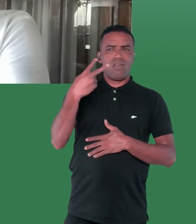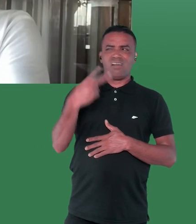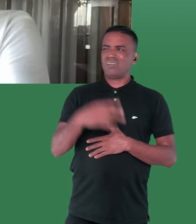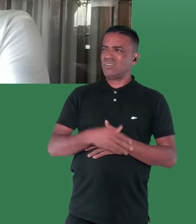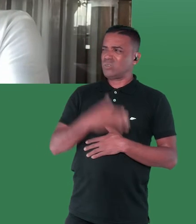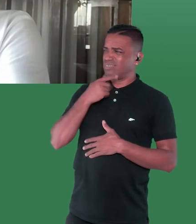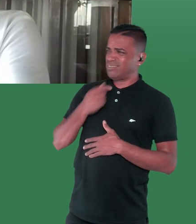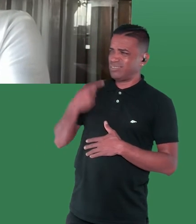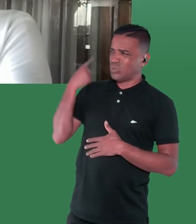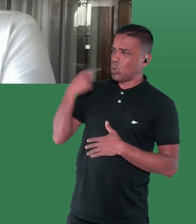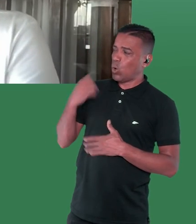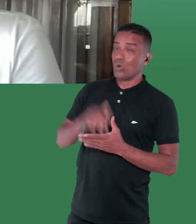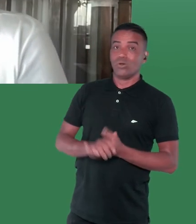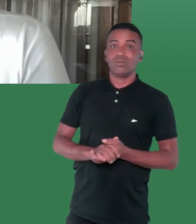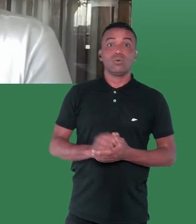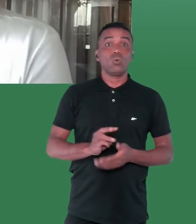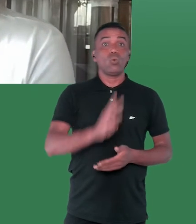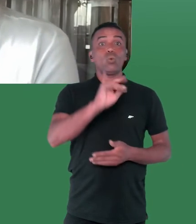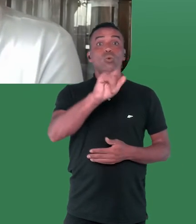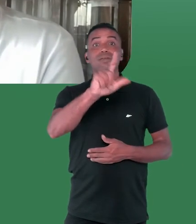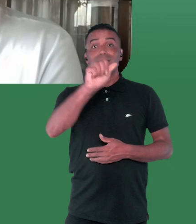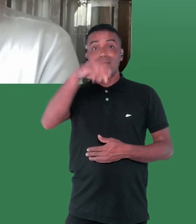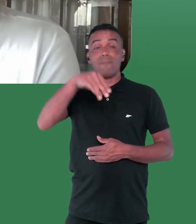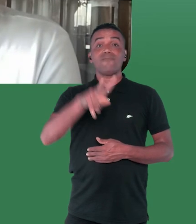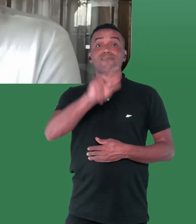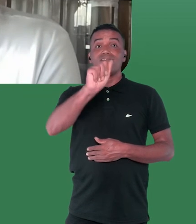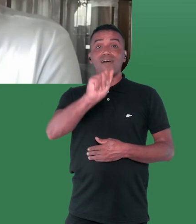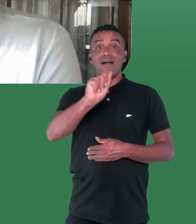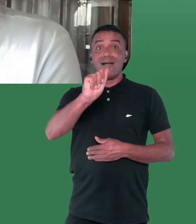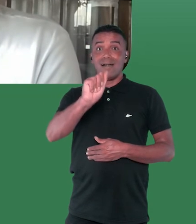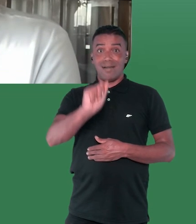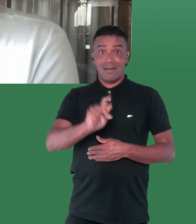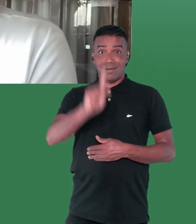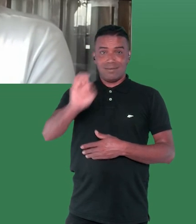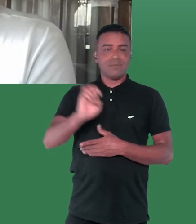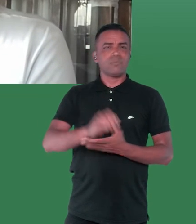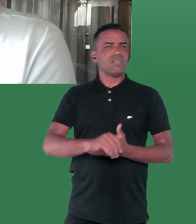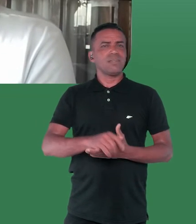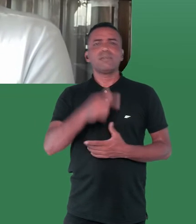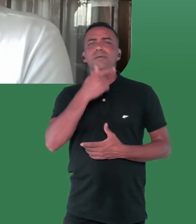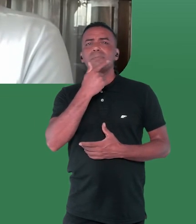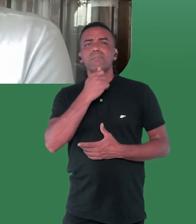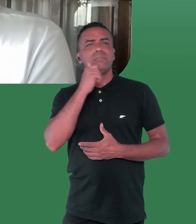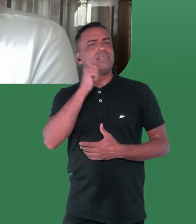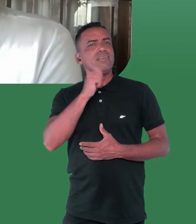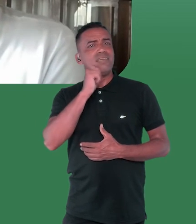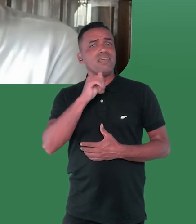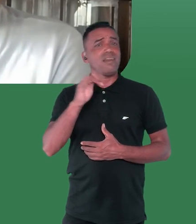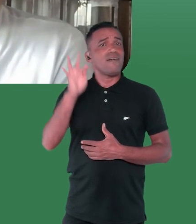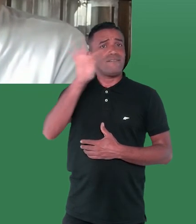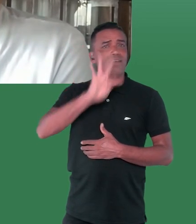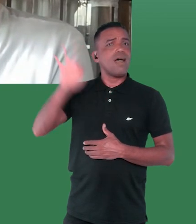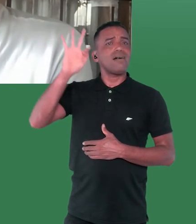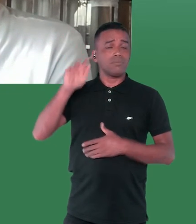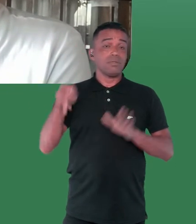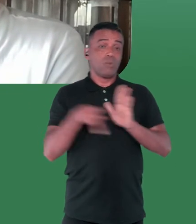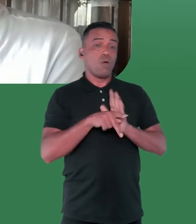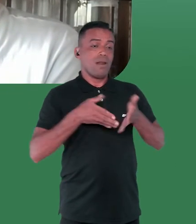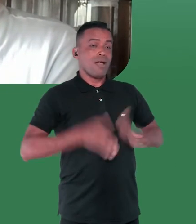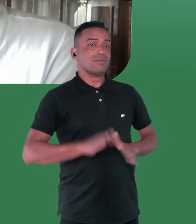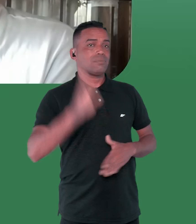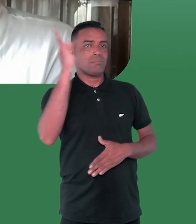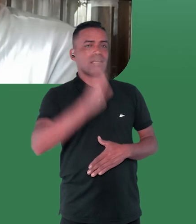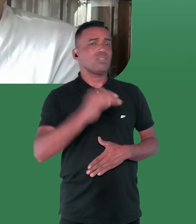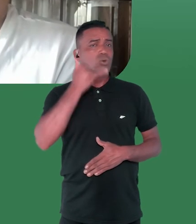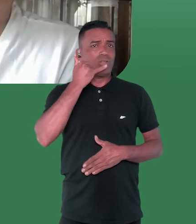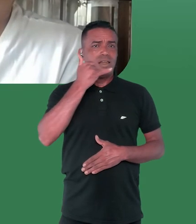olhando assim, meio assustado. Falei: que cara doido. O William Vac era um deles. Ele levantou, aí veio uma menininha. Falou: estou morando na França, mas sou